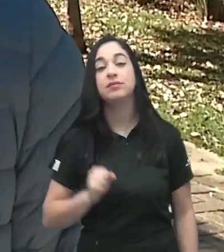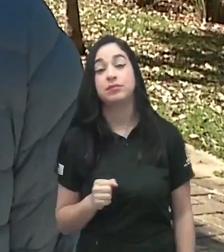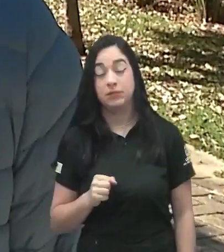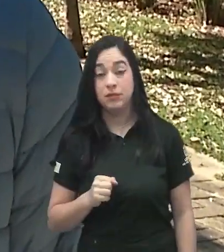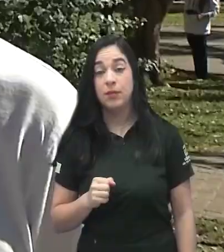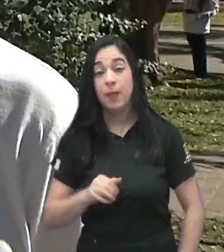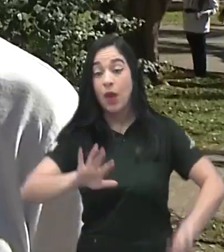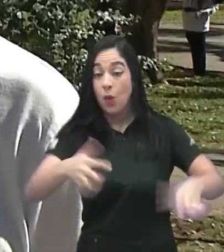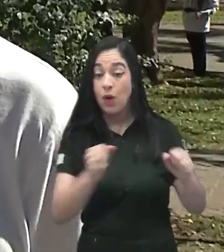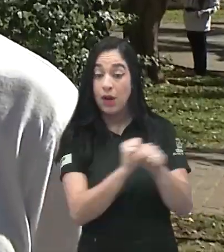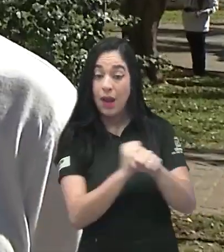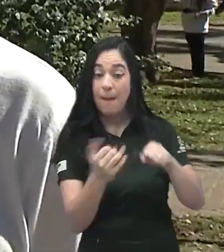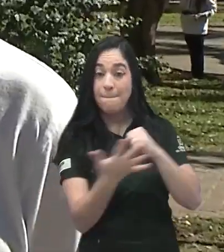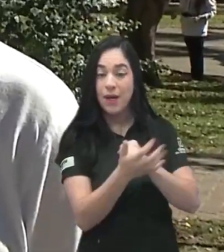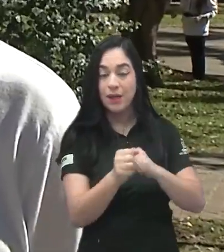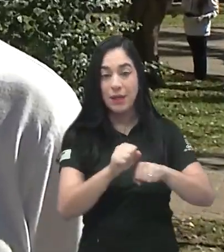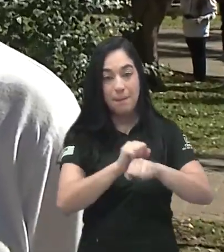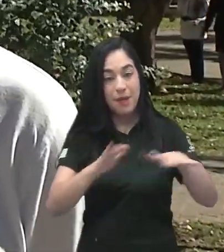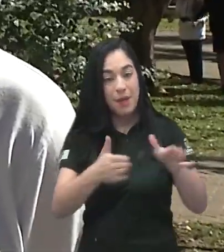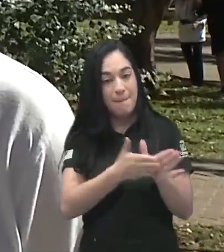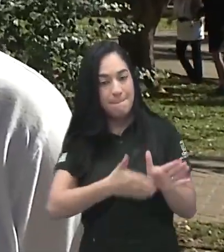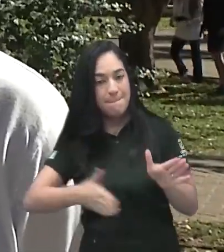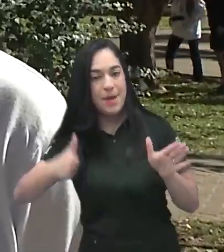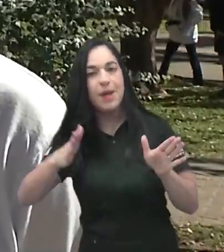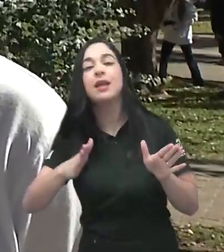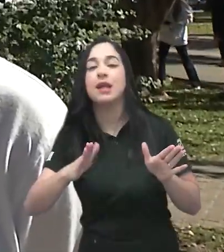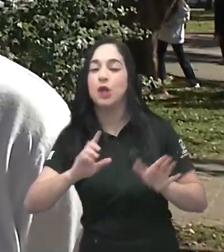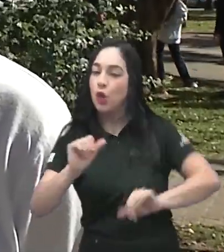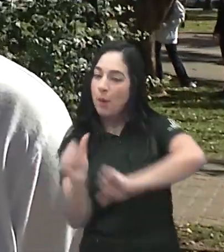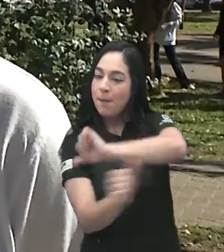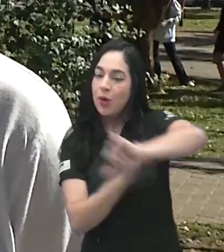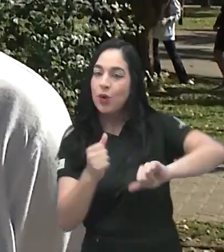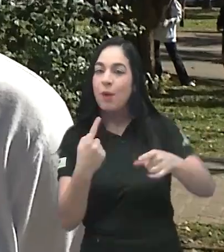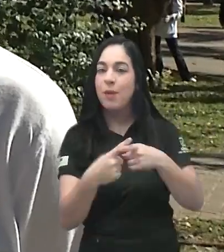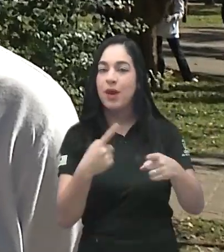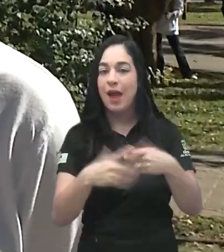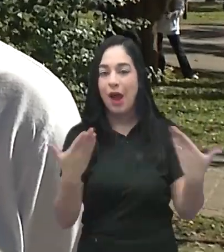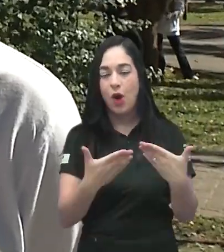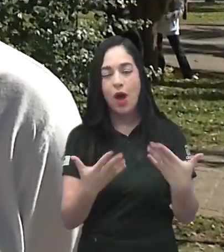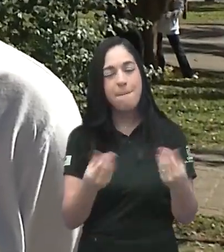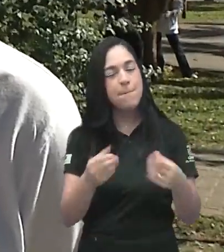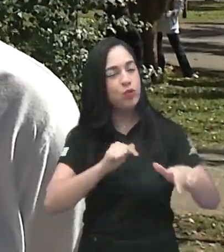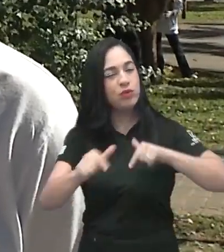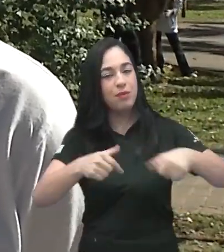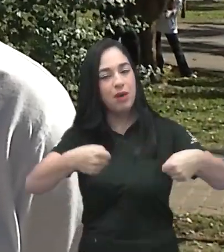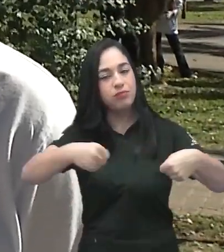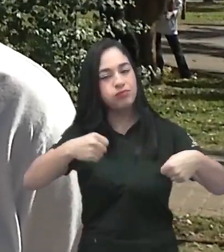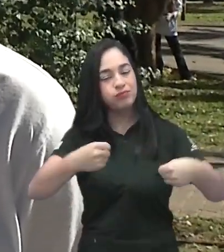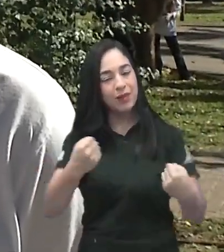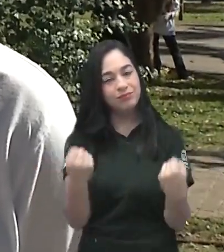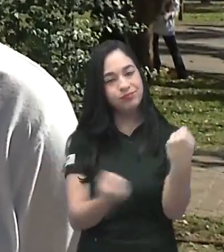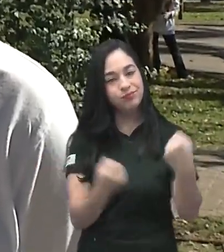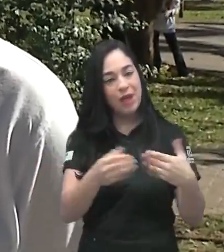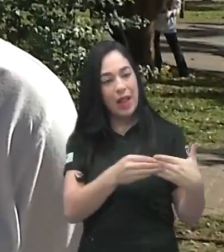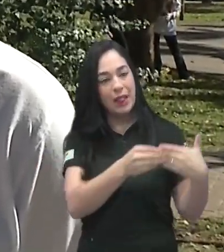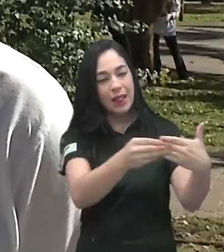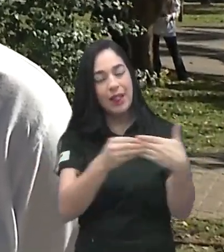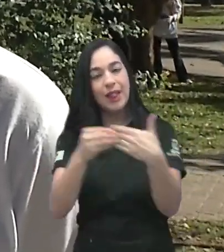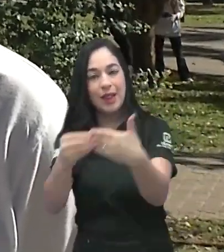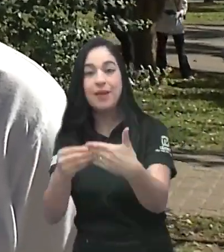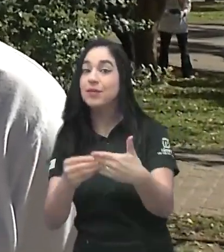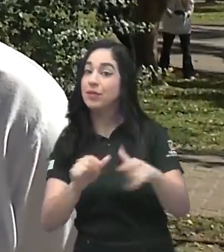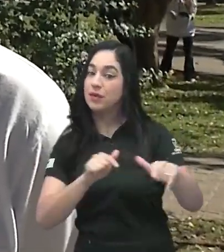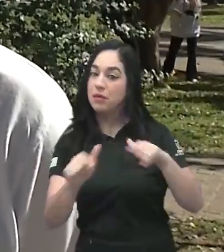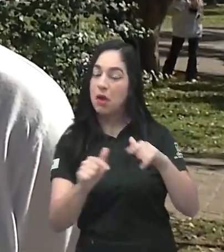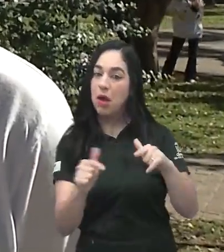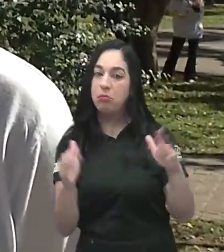bastante, né? Muita coisa mudou depois da pandemia, né? Eles tiveram um papel fundamental e eles estão fazendo isso até hoje, né? Eles